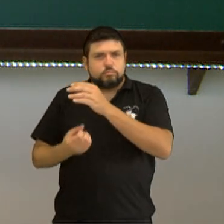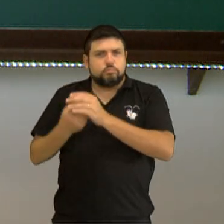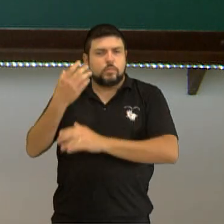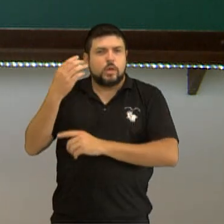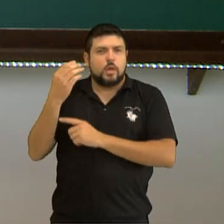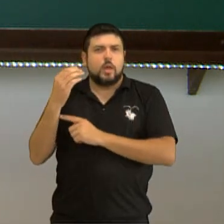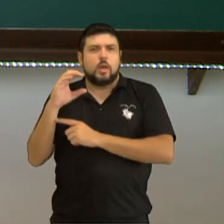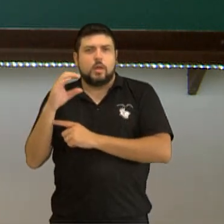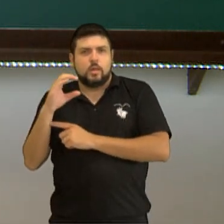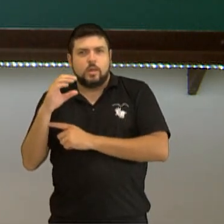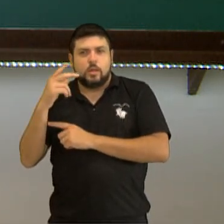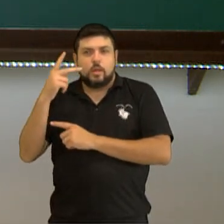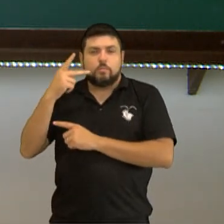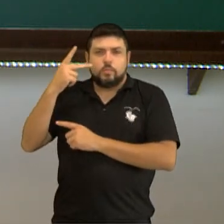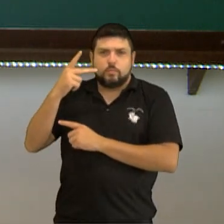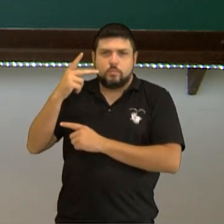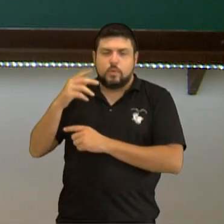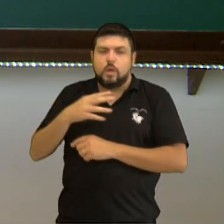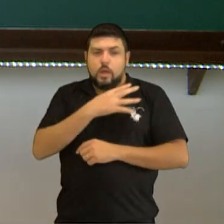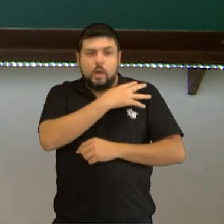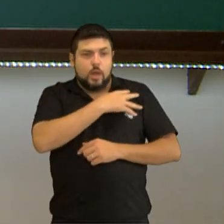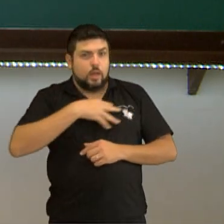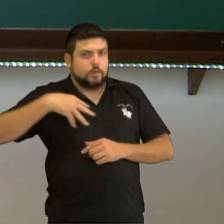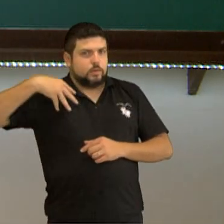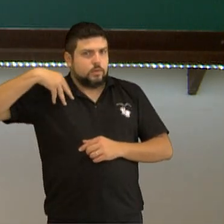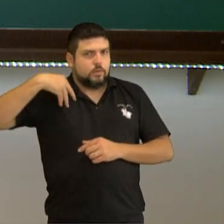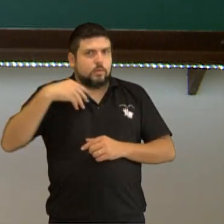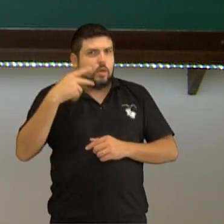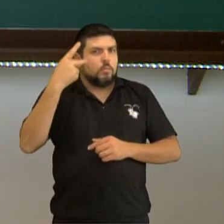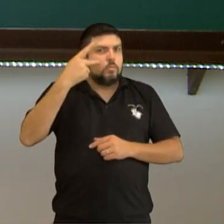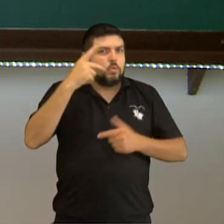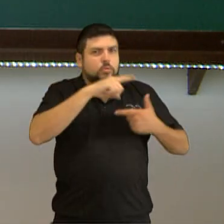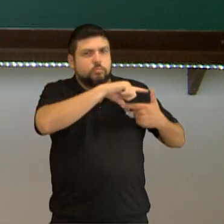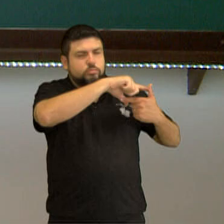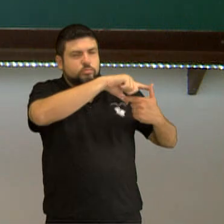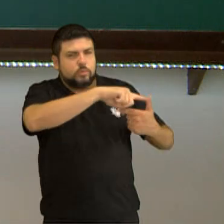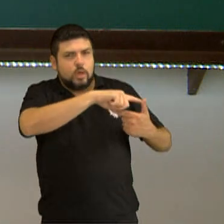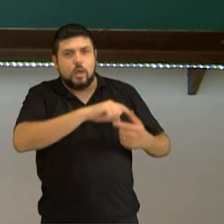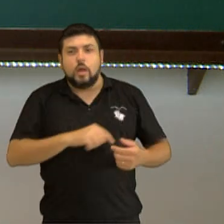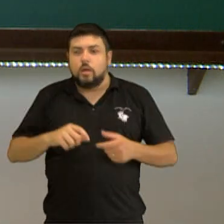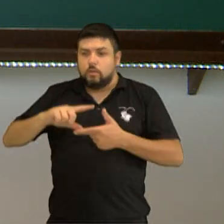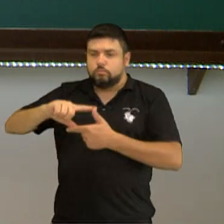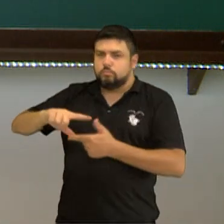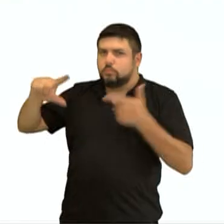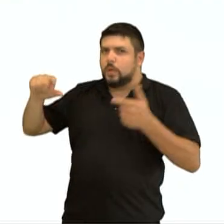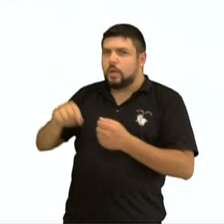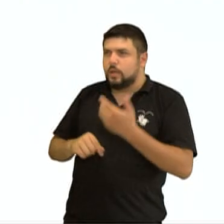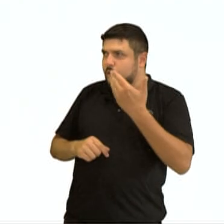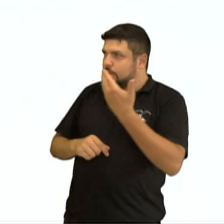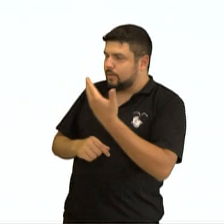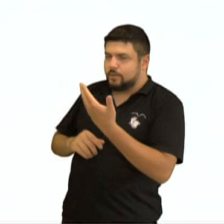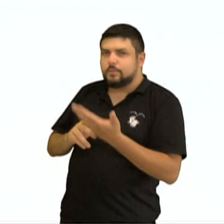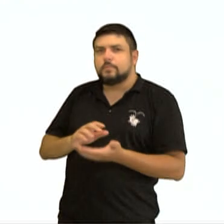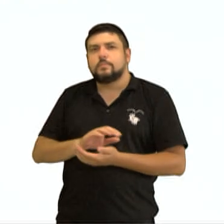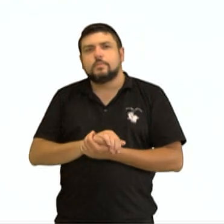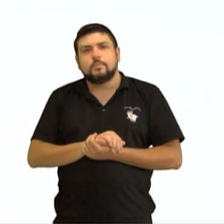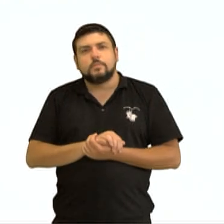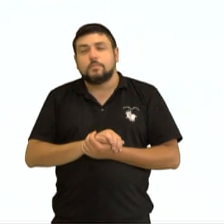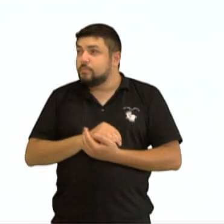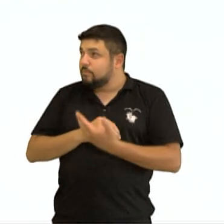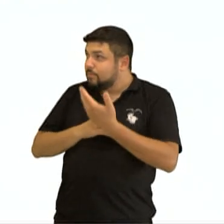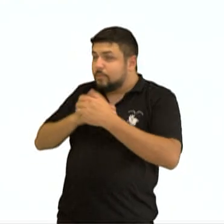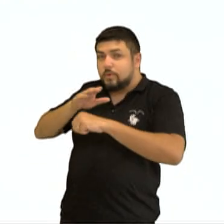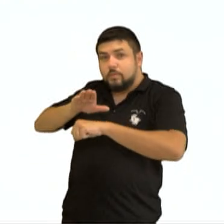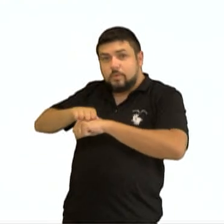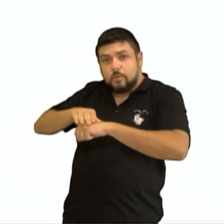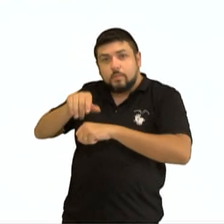O Aristóteles é da clássica, tá, pessoal? Da modernidade é o Maquiavel. Pelo fato de ter escrito sobre o